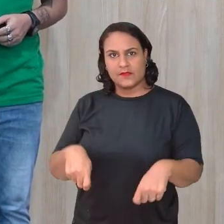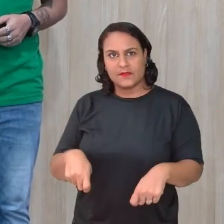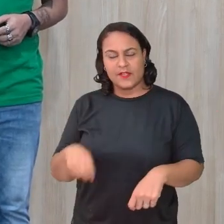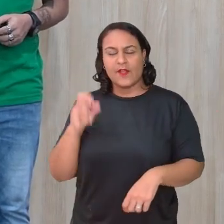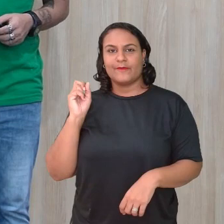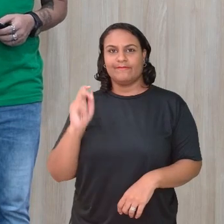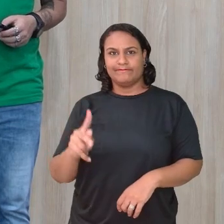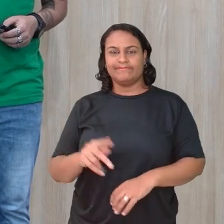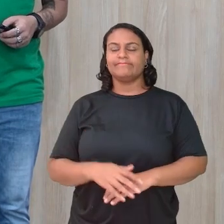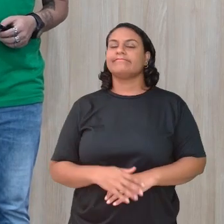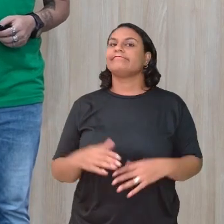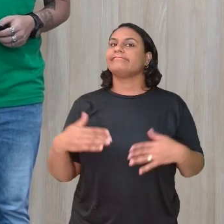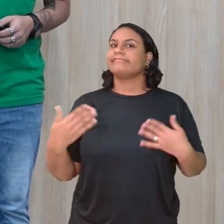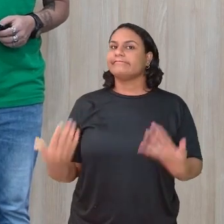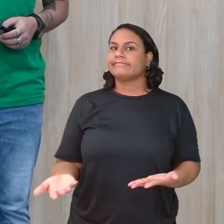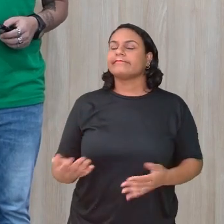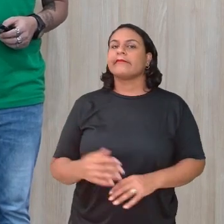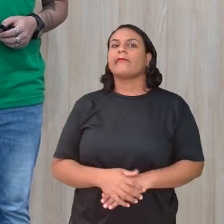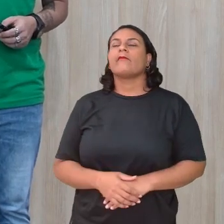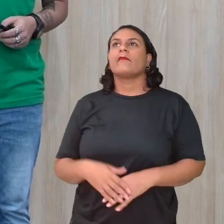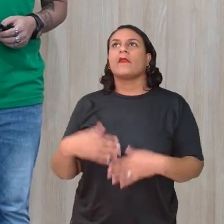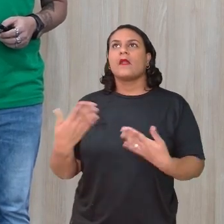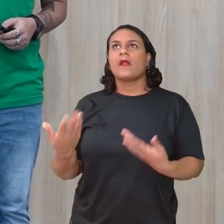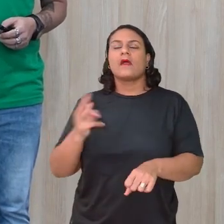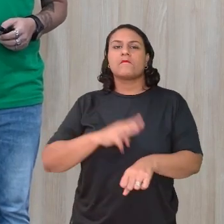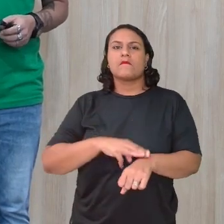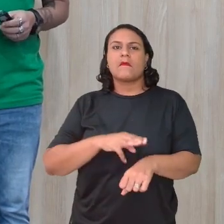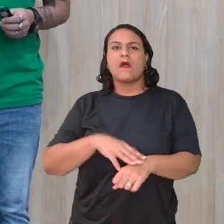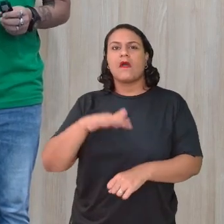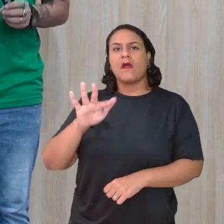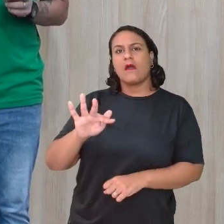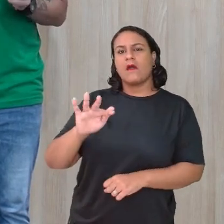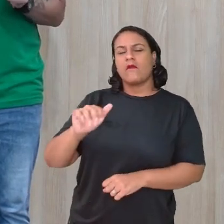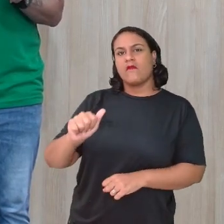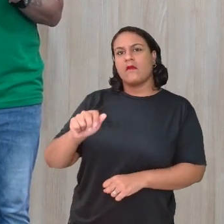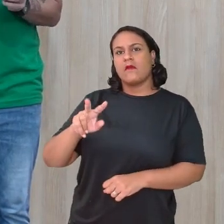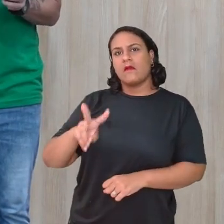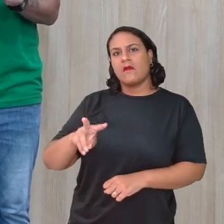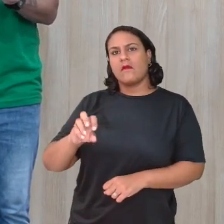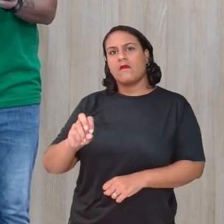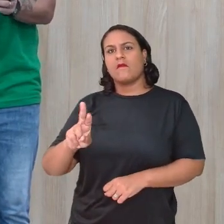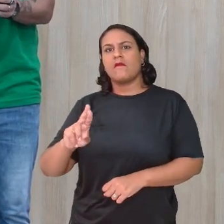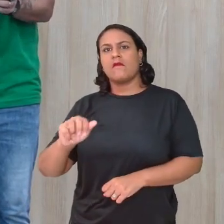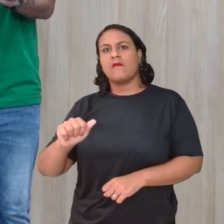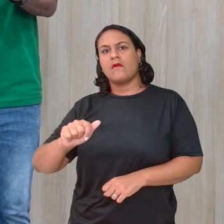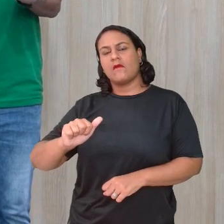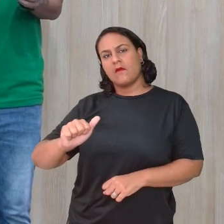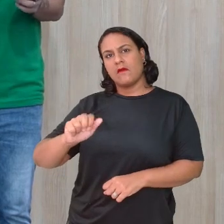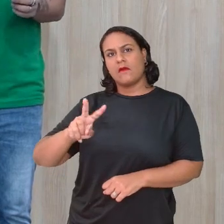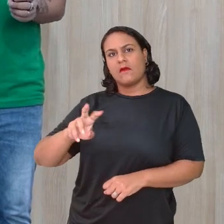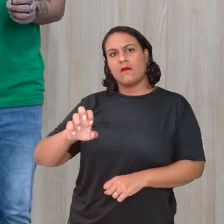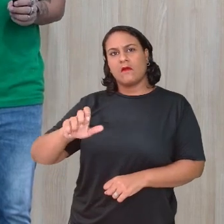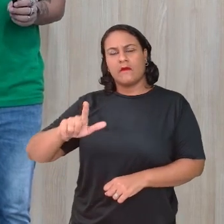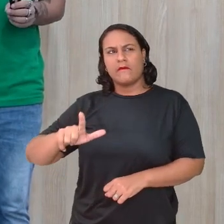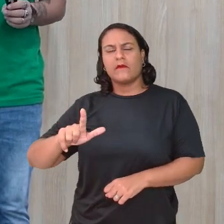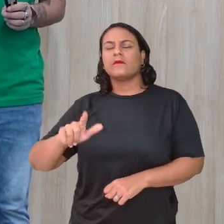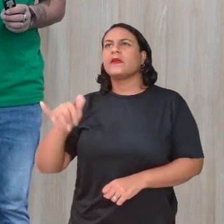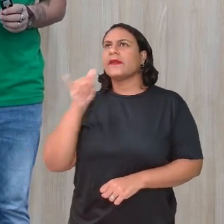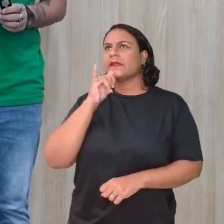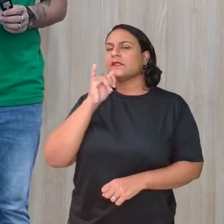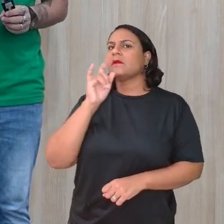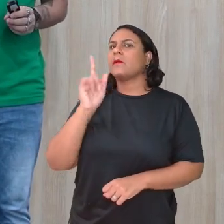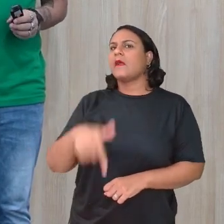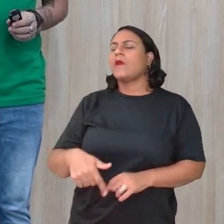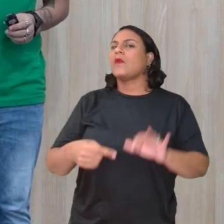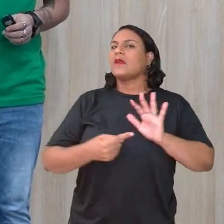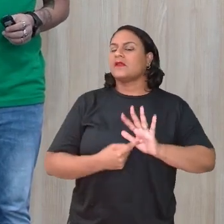tá certo? Quando a gente fala de casos favoráveis, a gente simplesmente está falando daquele caso em que a gente quer